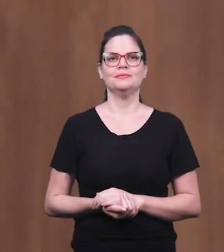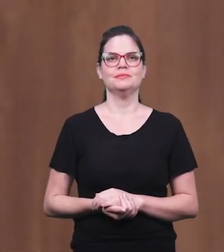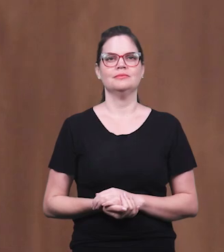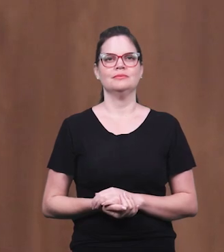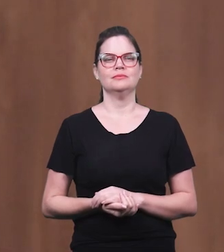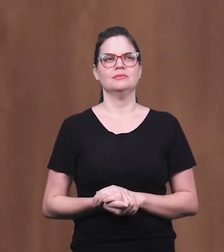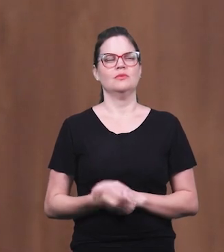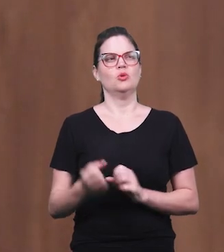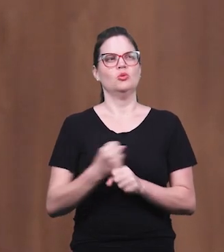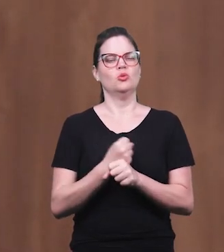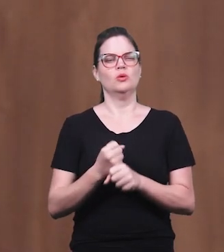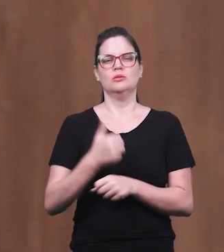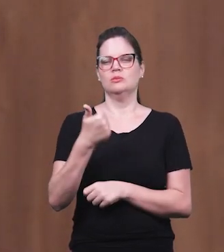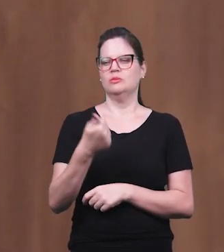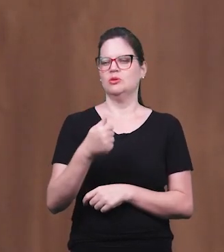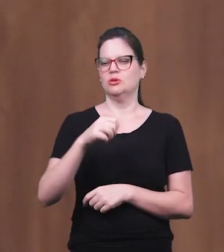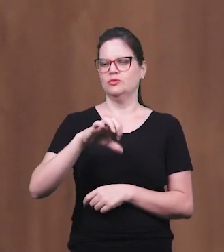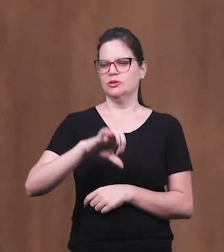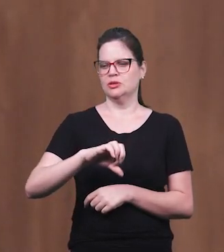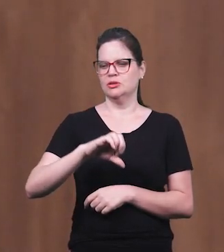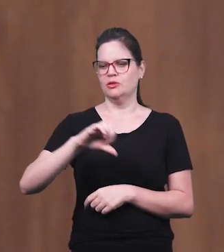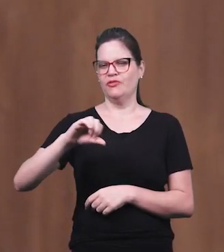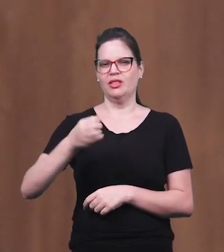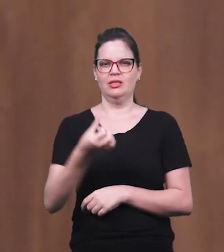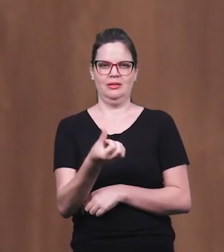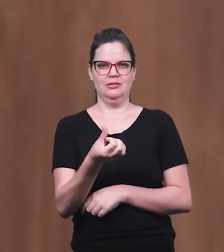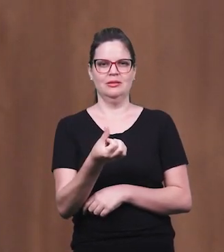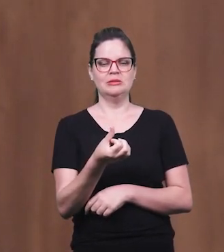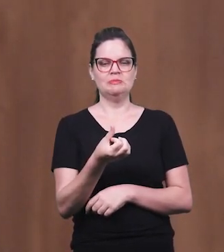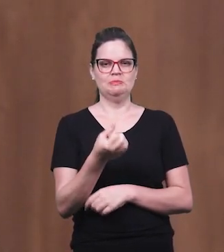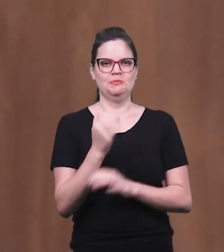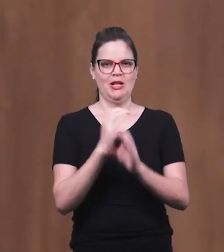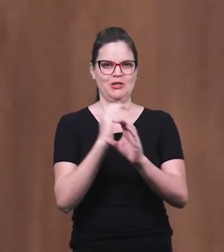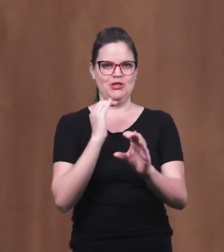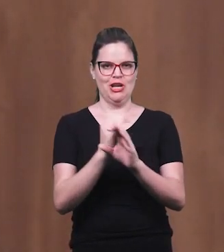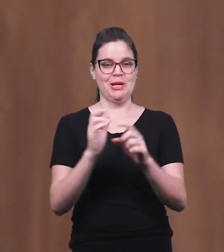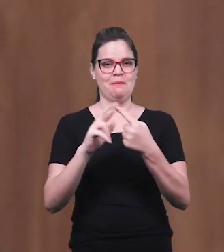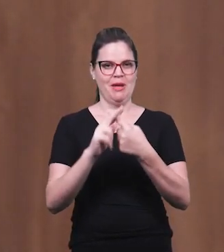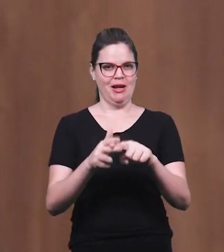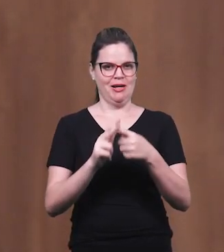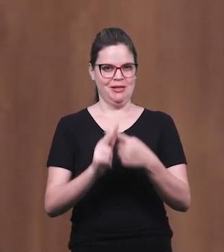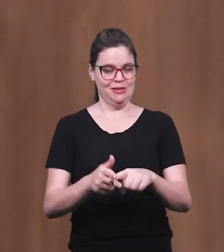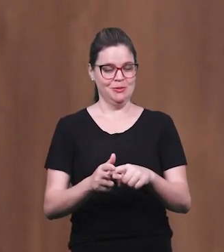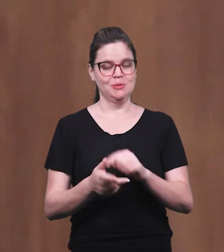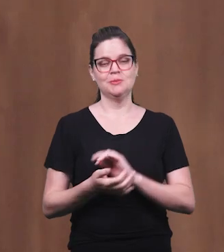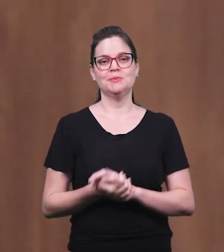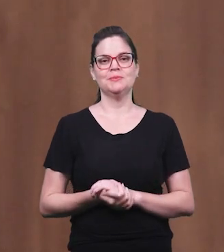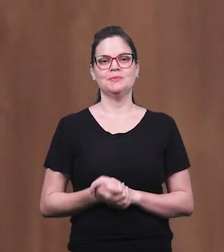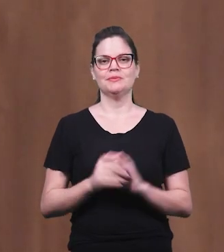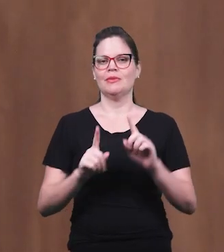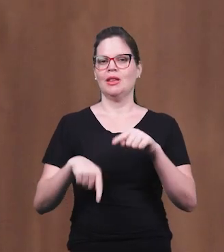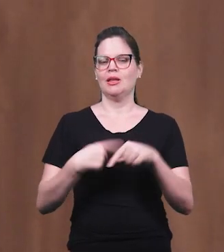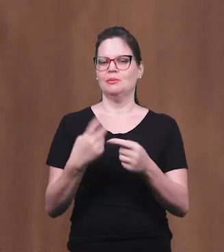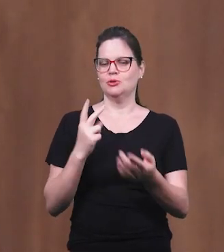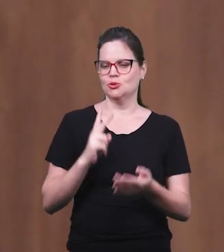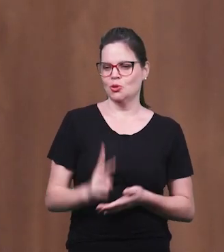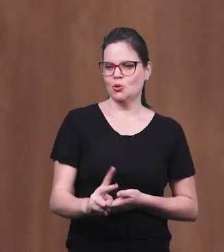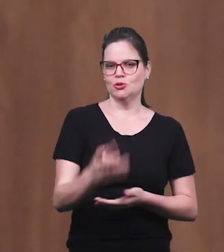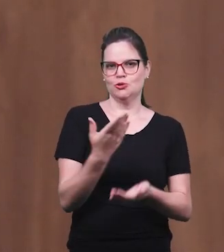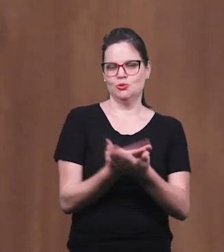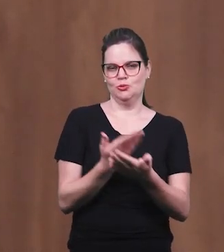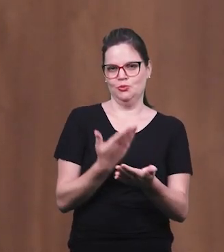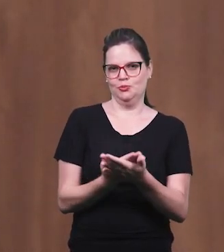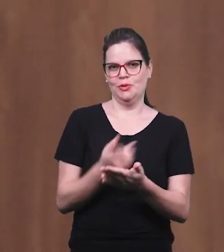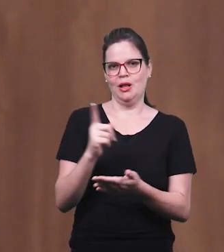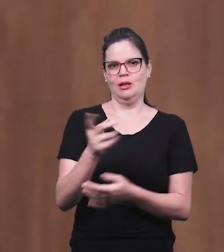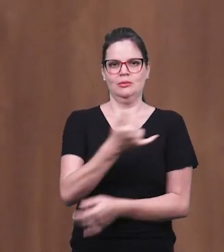em 96, né? Em engenheiro mecânico, e depois continuei os meus estudos em